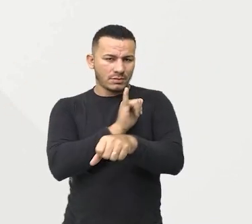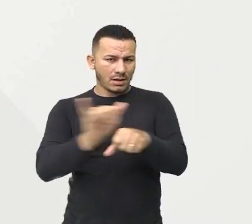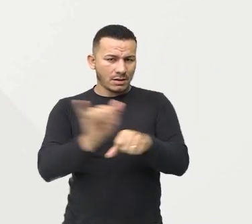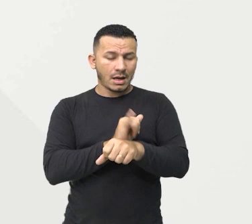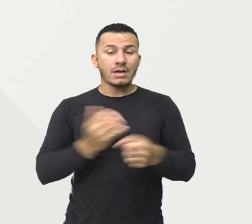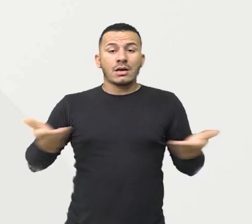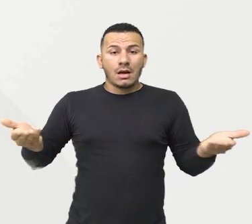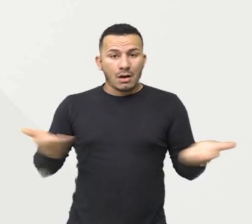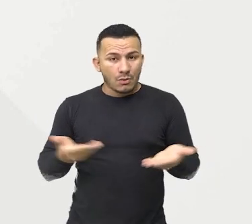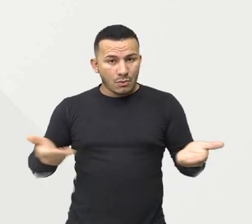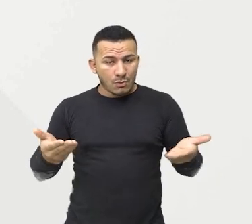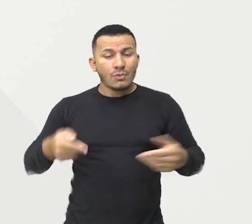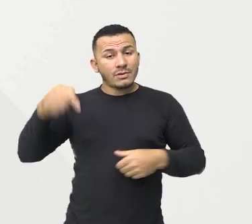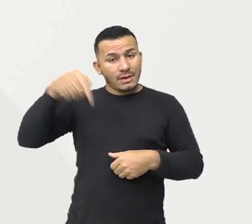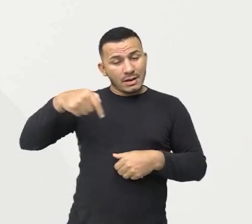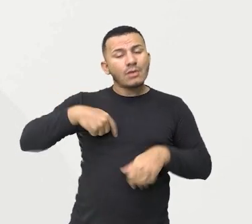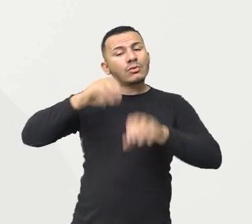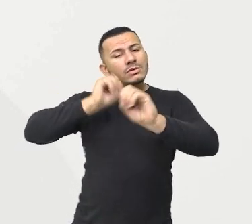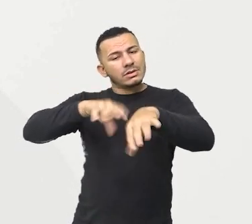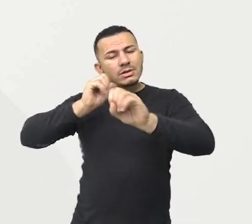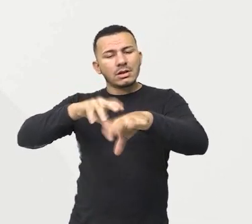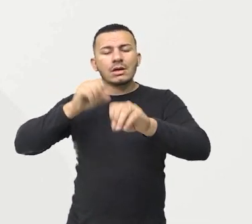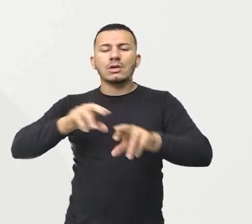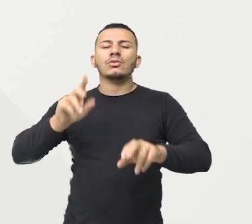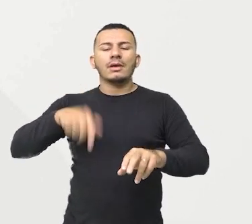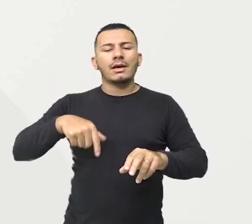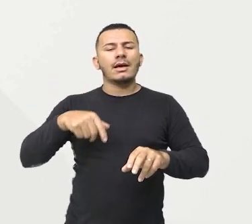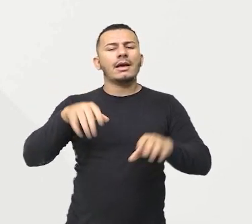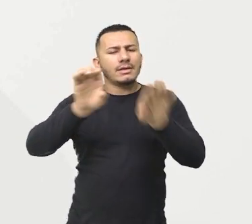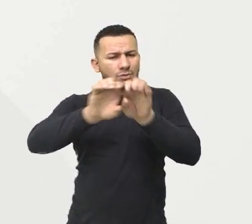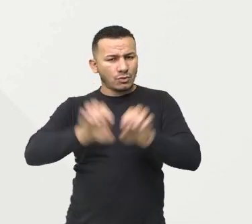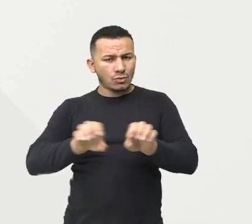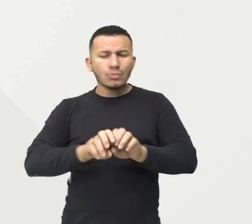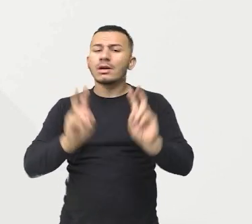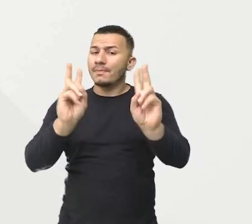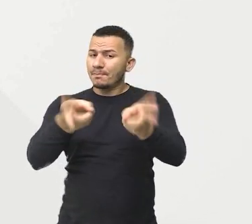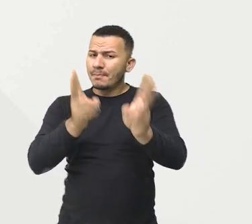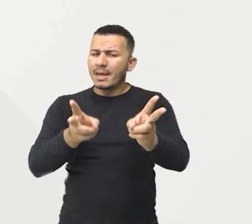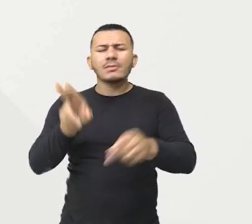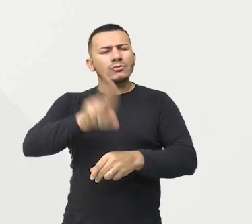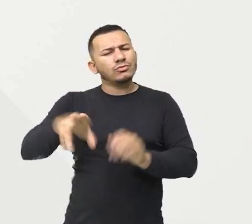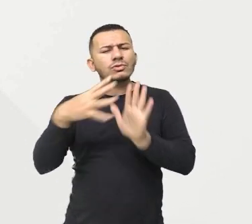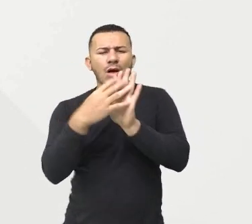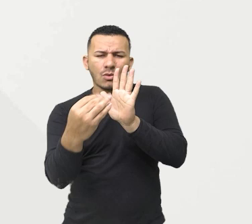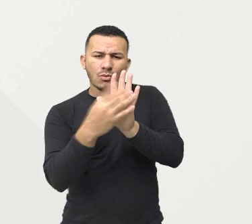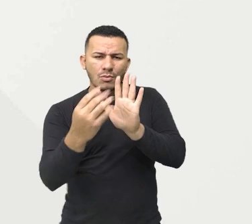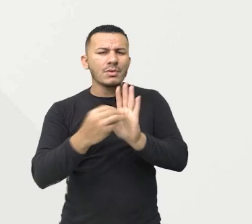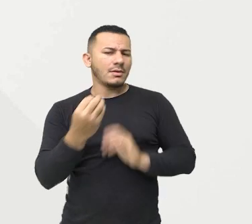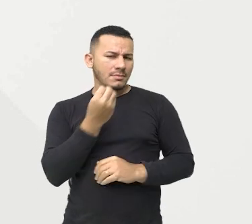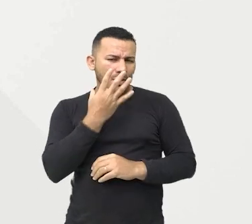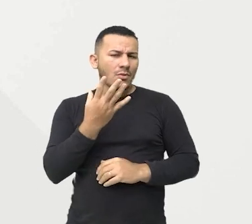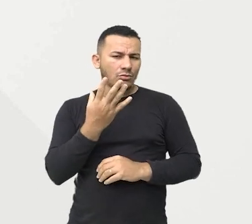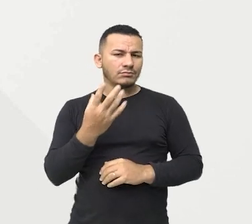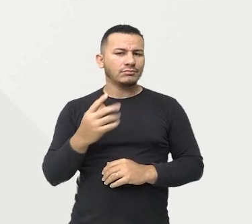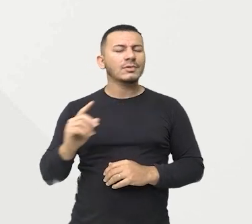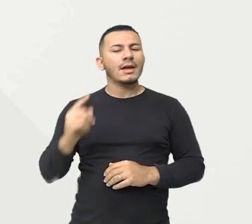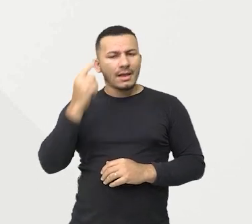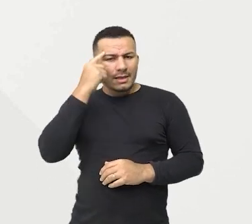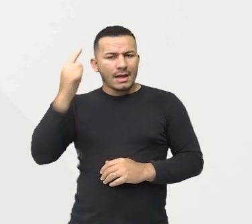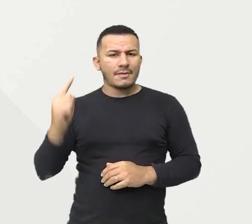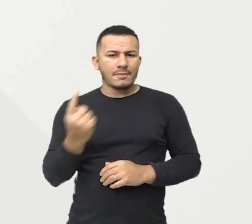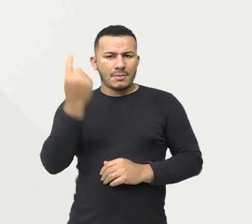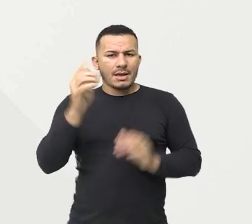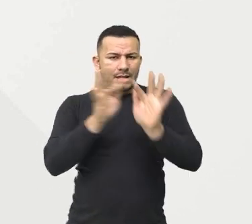nosso aprendizado, para que a gente comece a desenvolver essa habilidade, vamos utilizar essa estrutura em que a ideia principal é a primeira